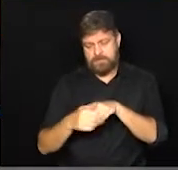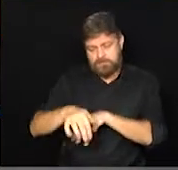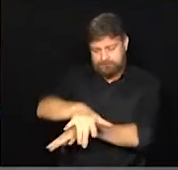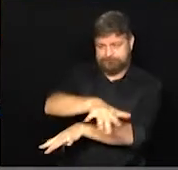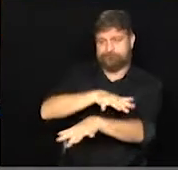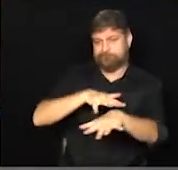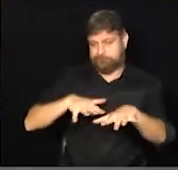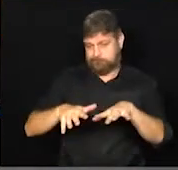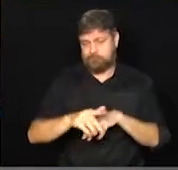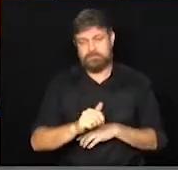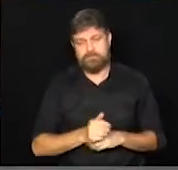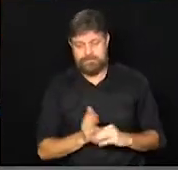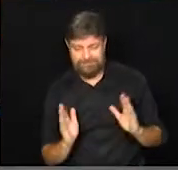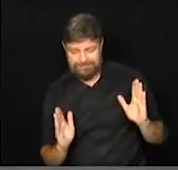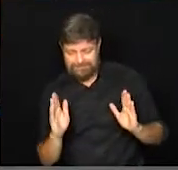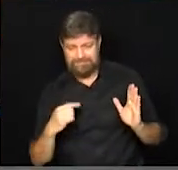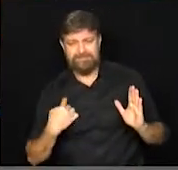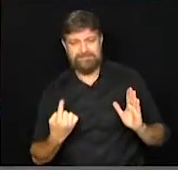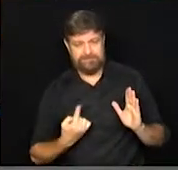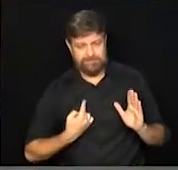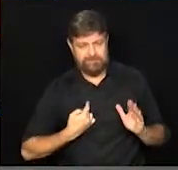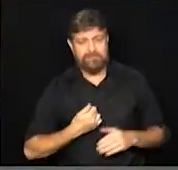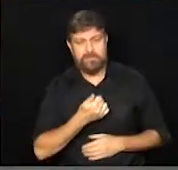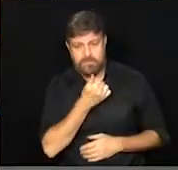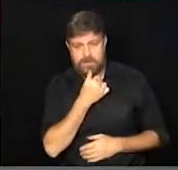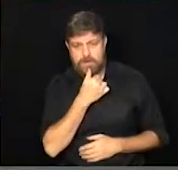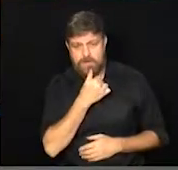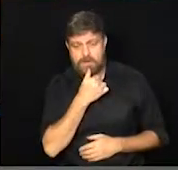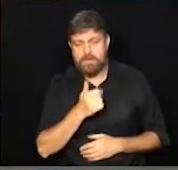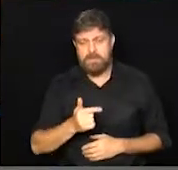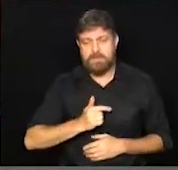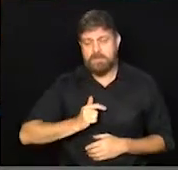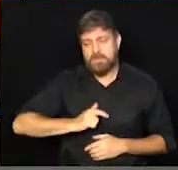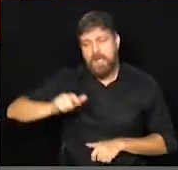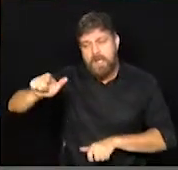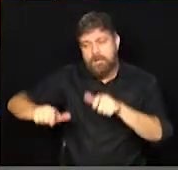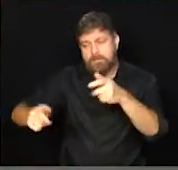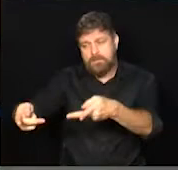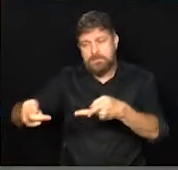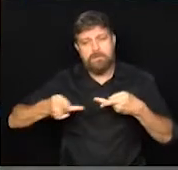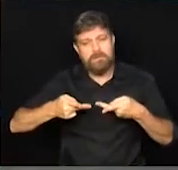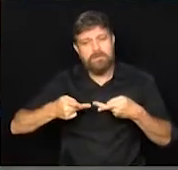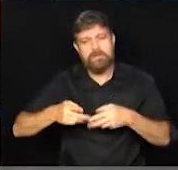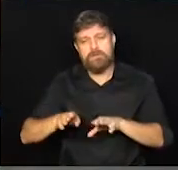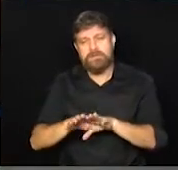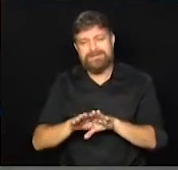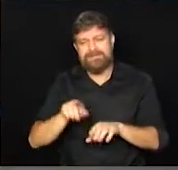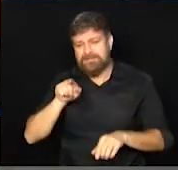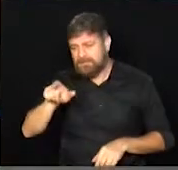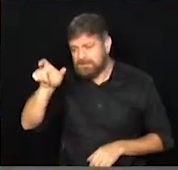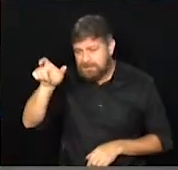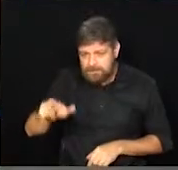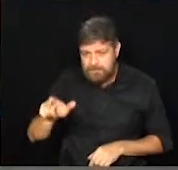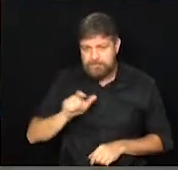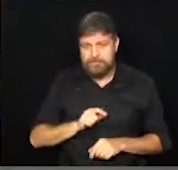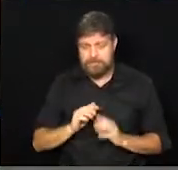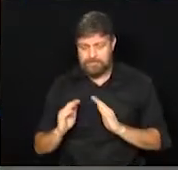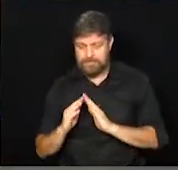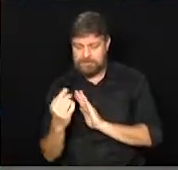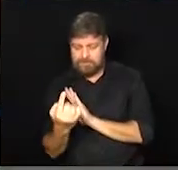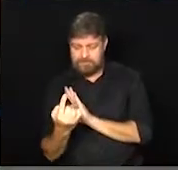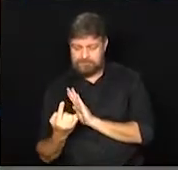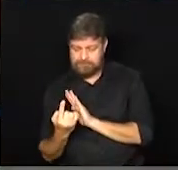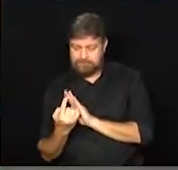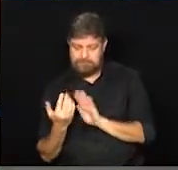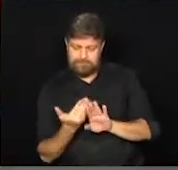acabou, ainda estamos numa situação de pandemia, muitas das nossas convidadas estão em processos de isolamento social, com